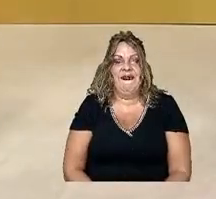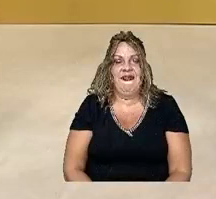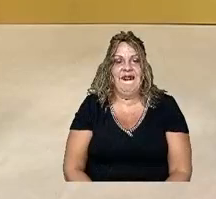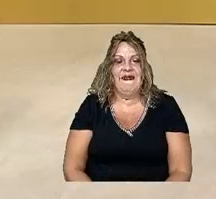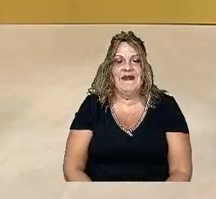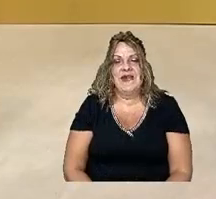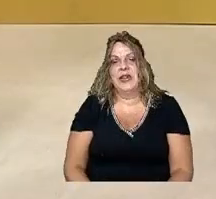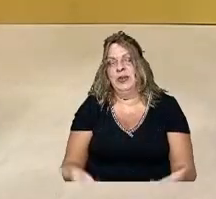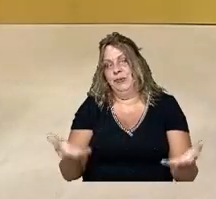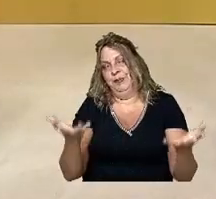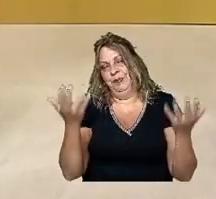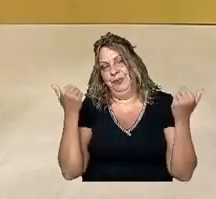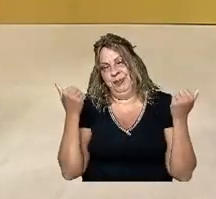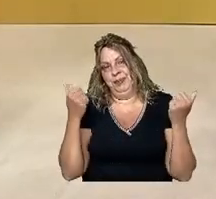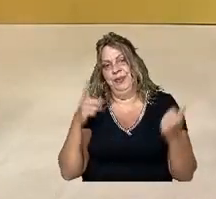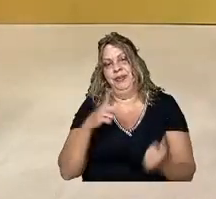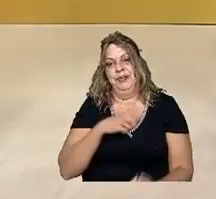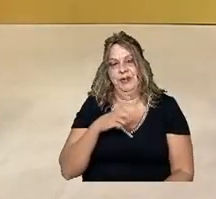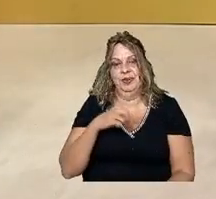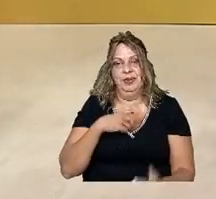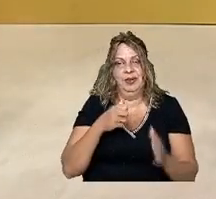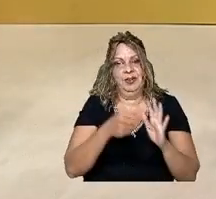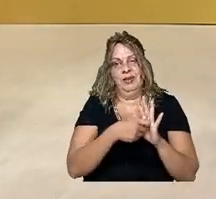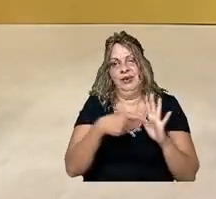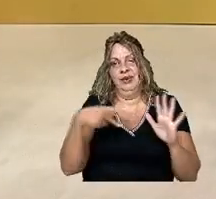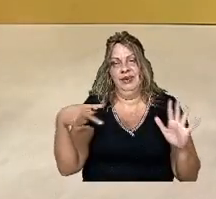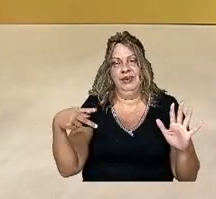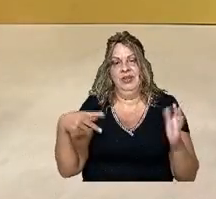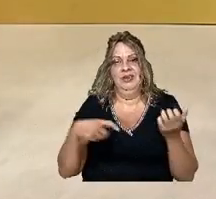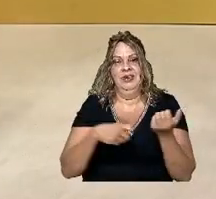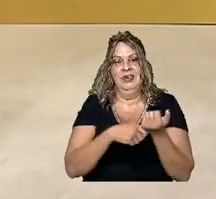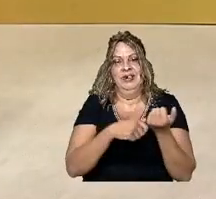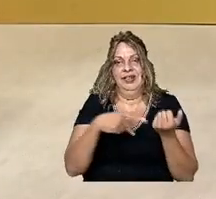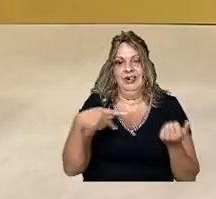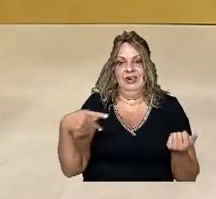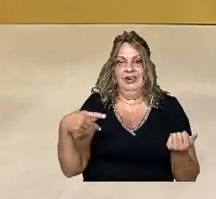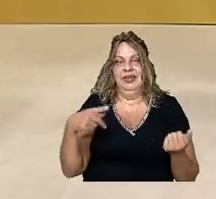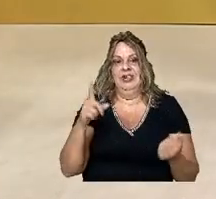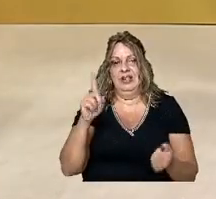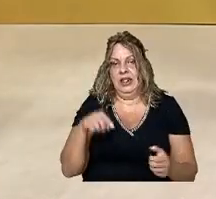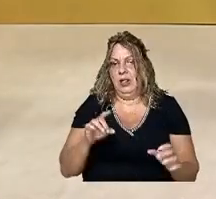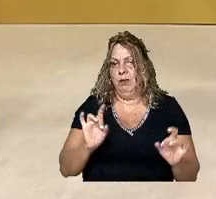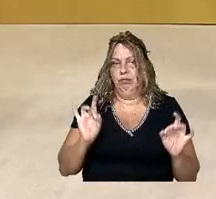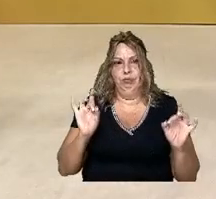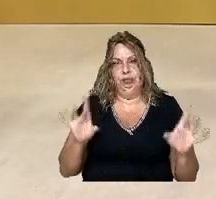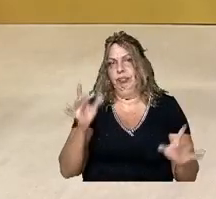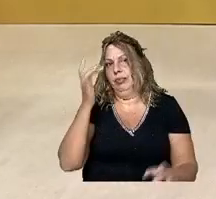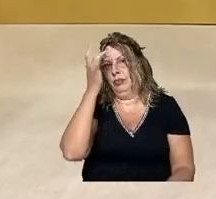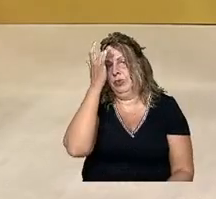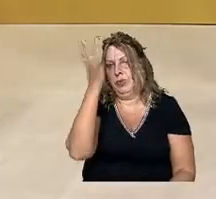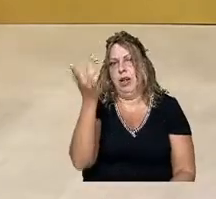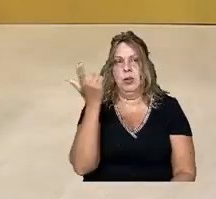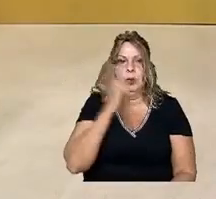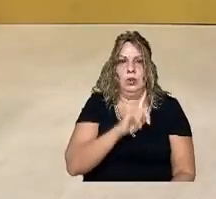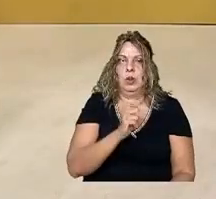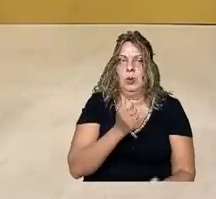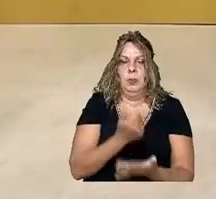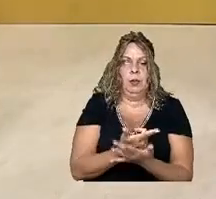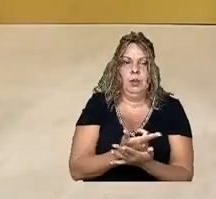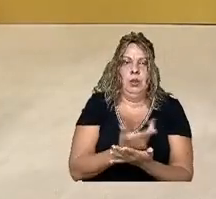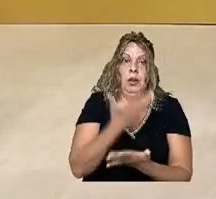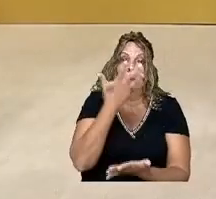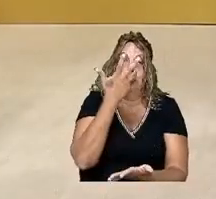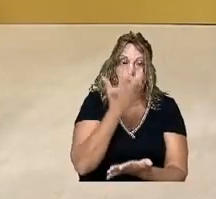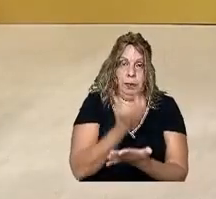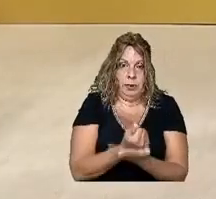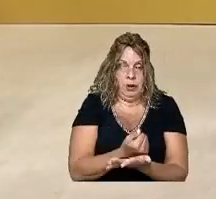Compadre, comadre, tem um aplicativo do Caju Cap que é pura praticidade para você garantir o seu título, hein? Baixe